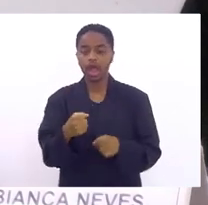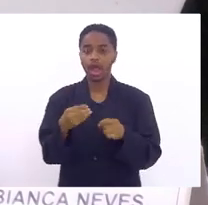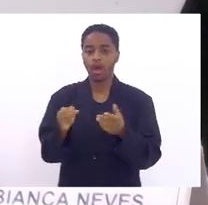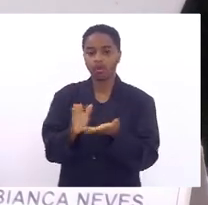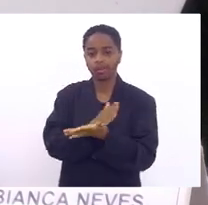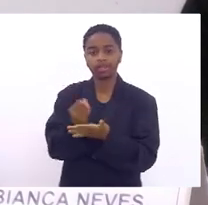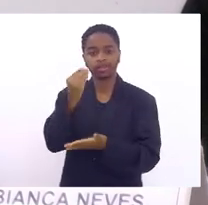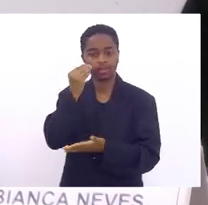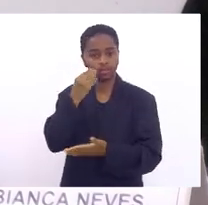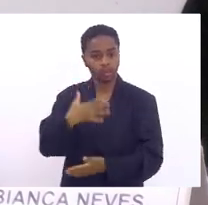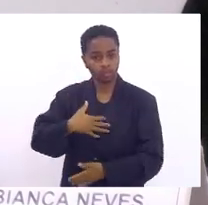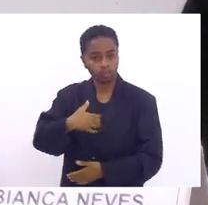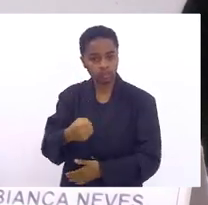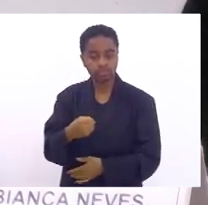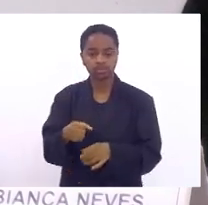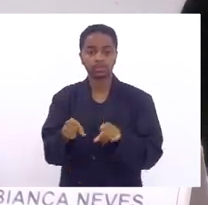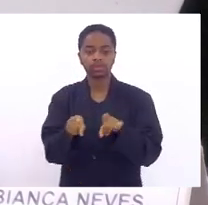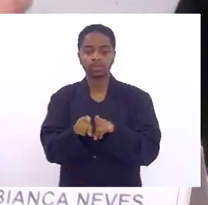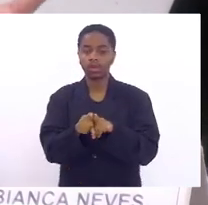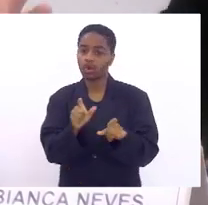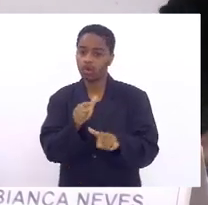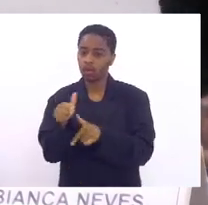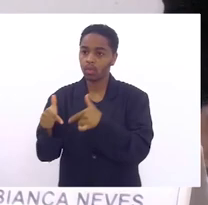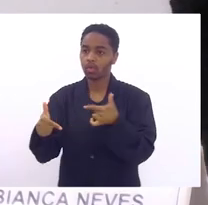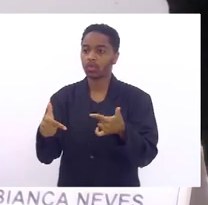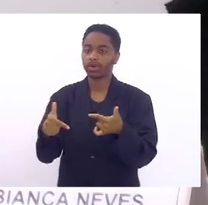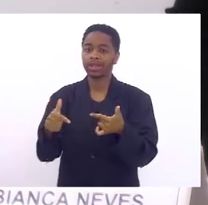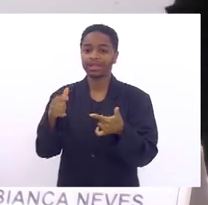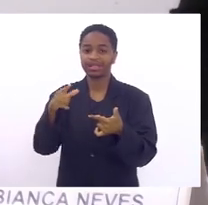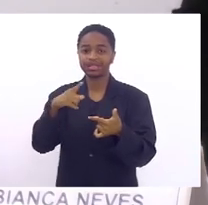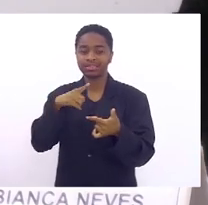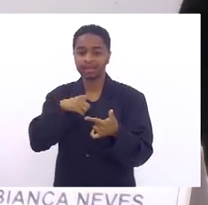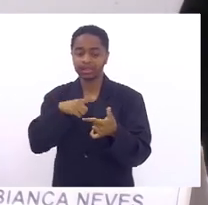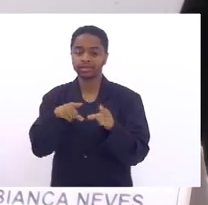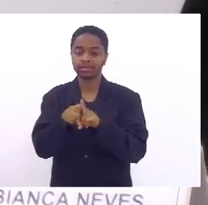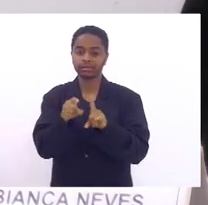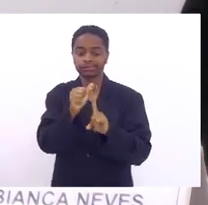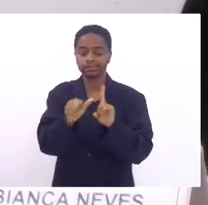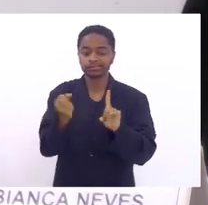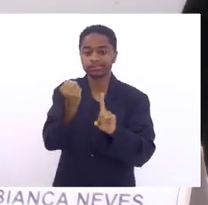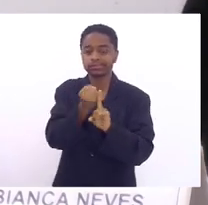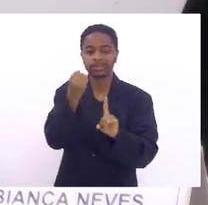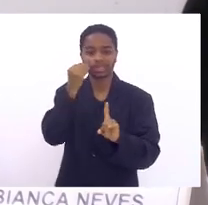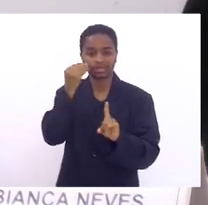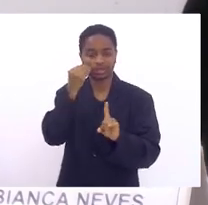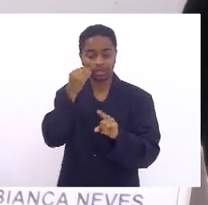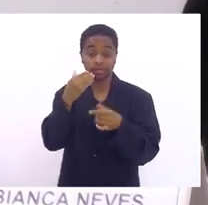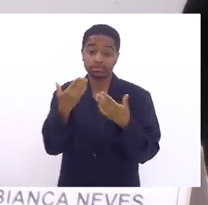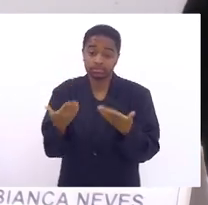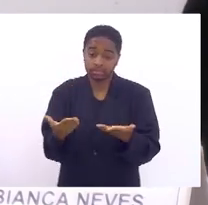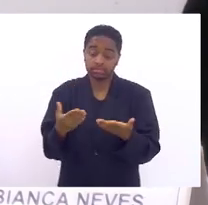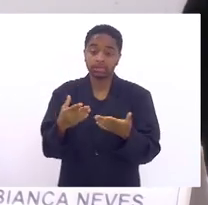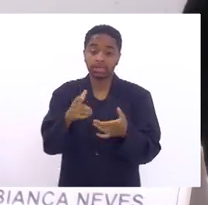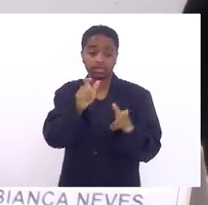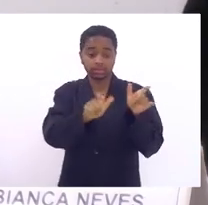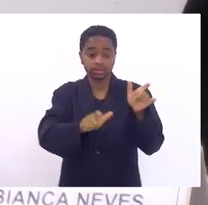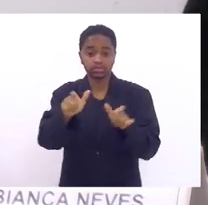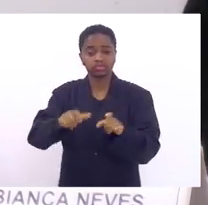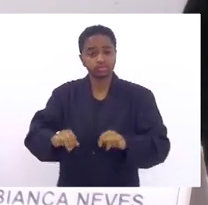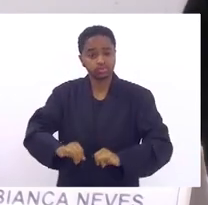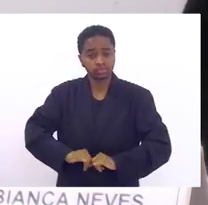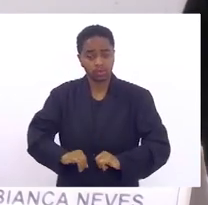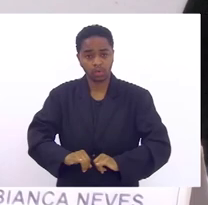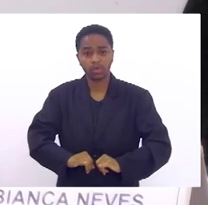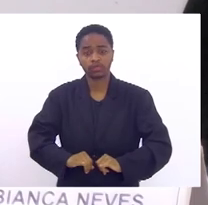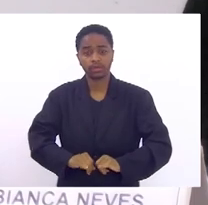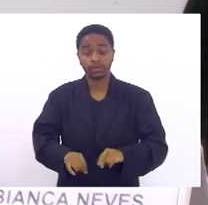suicídio outras tiveram feminicídios tentados né mas a gente vai falar de muito sofrimento e